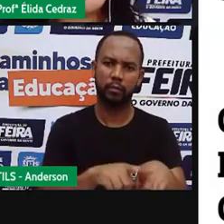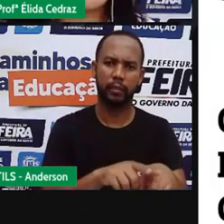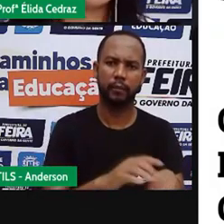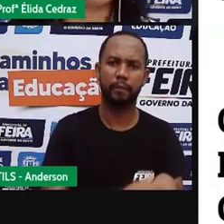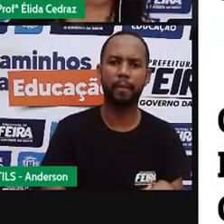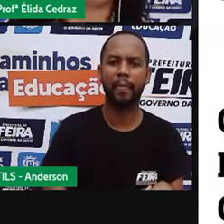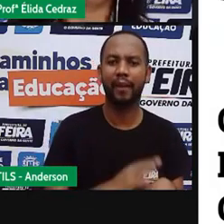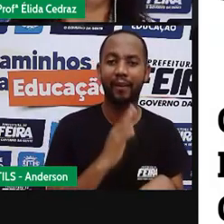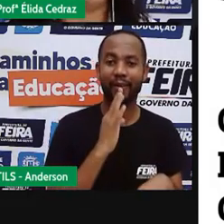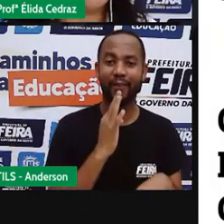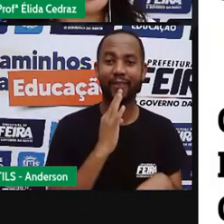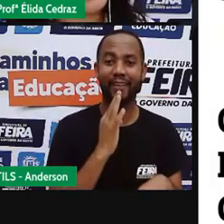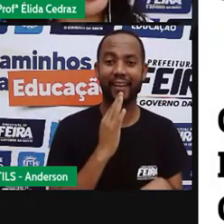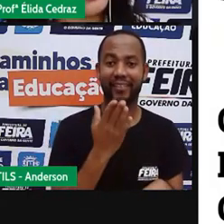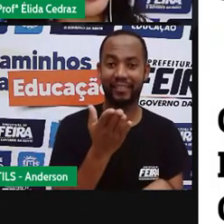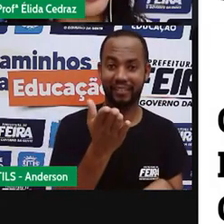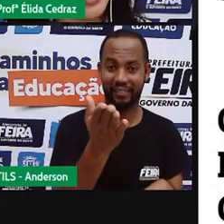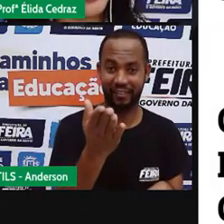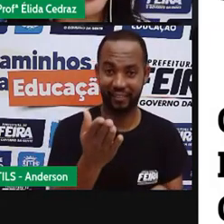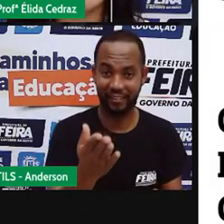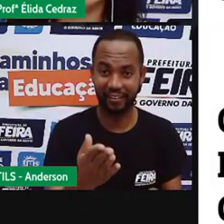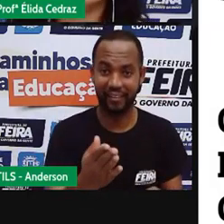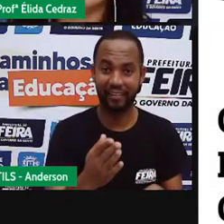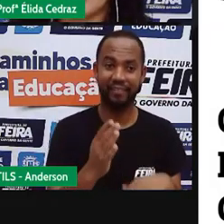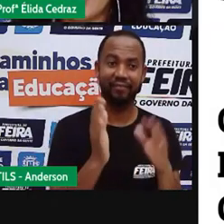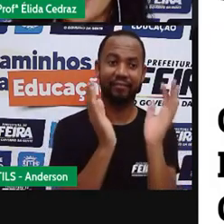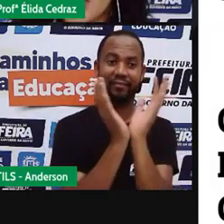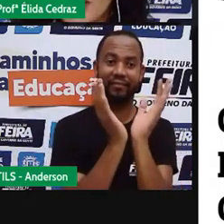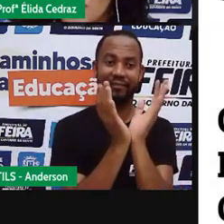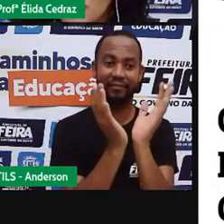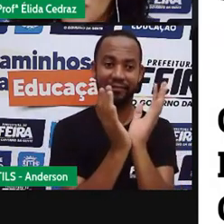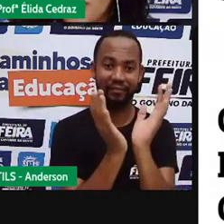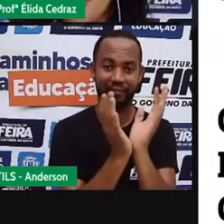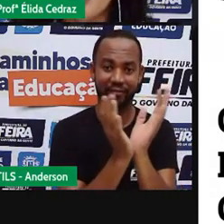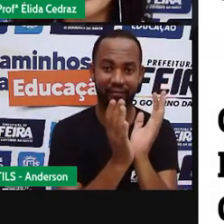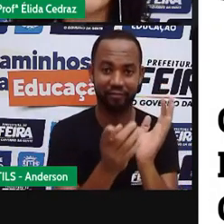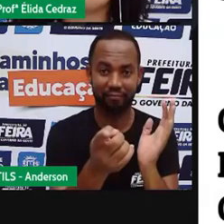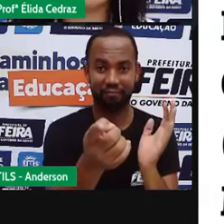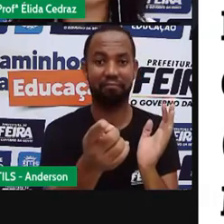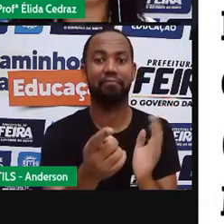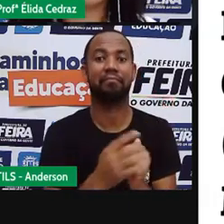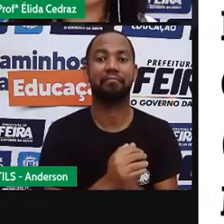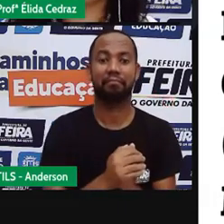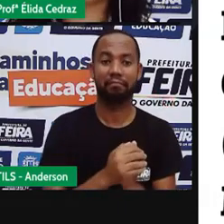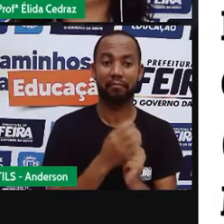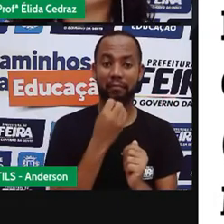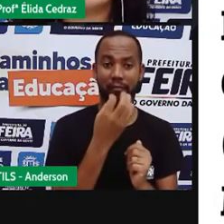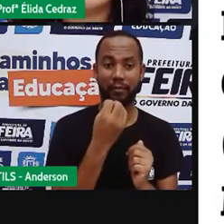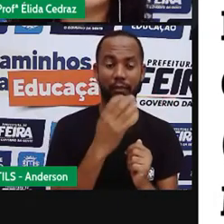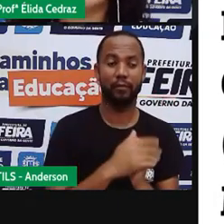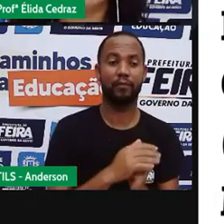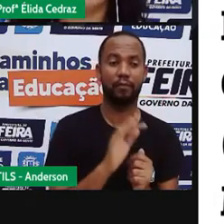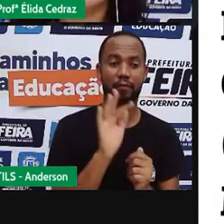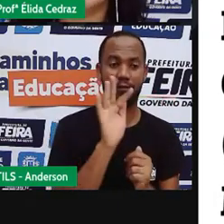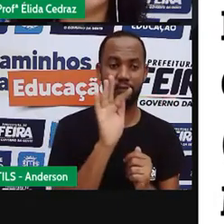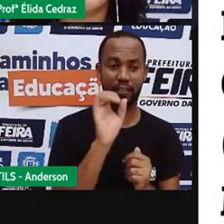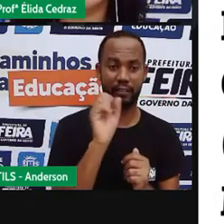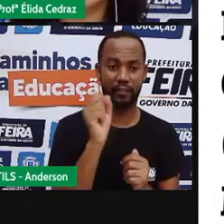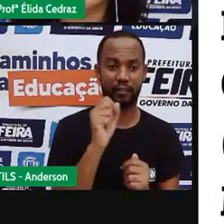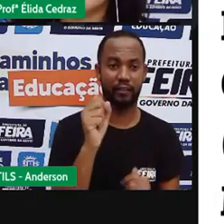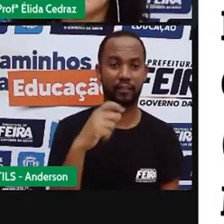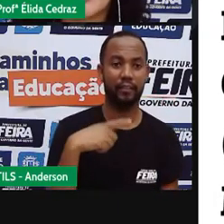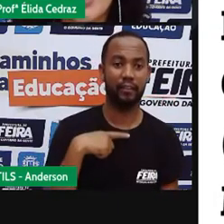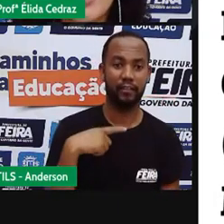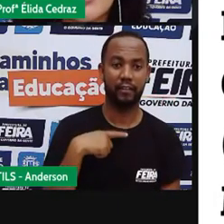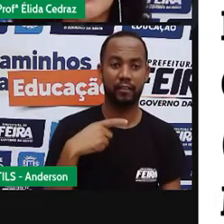Quem conhece o cartão postal da nossa cidade? A caixa d'água do Tomba, é isso mesmo. Feira de Santana também possui